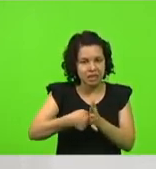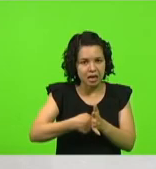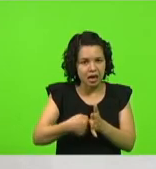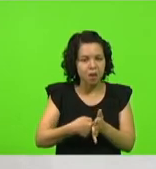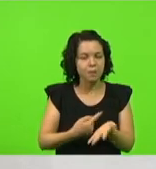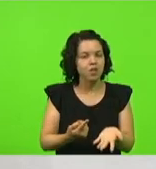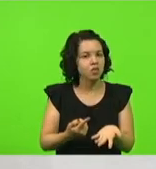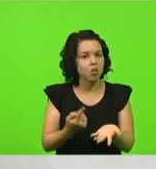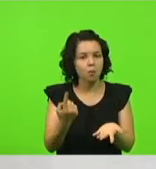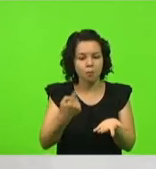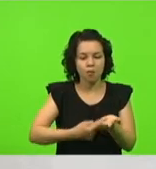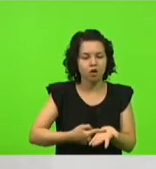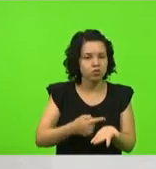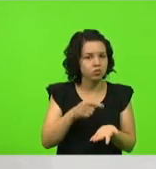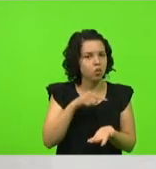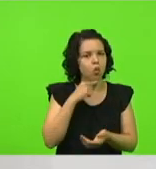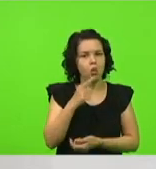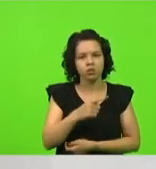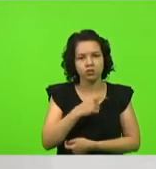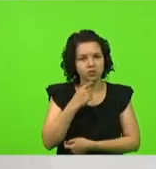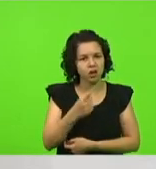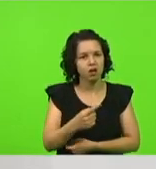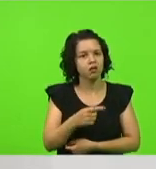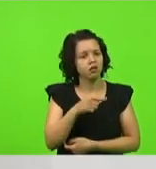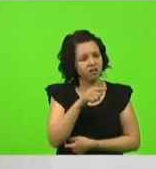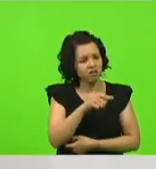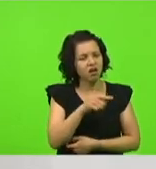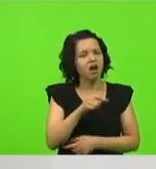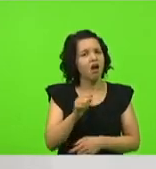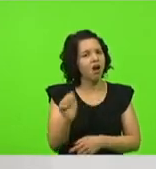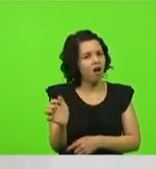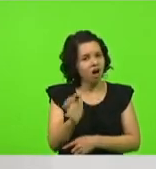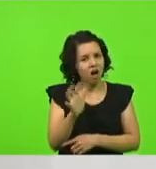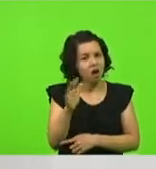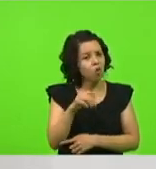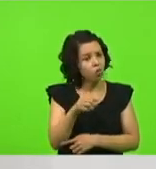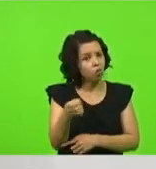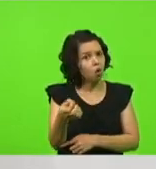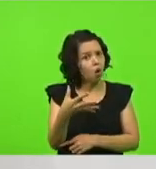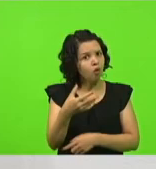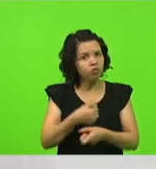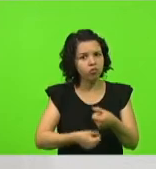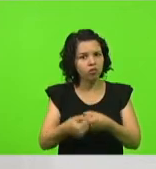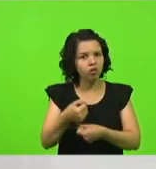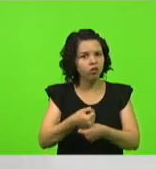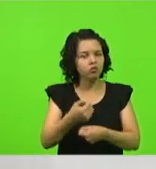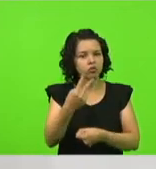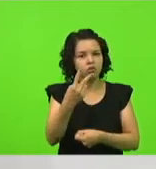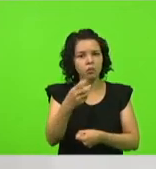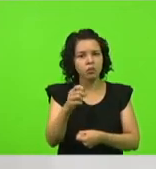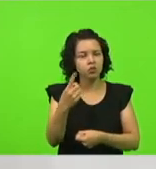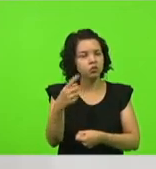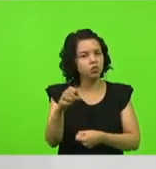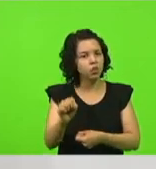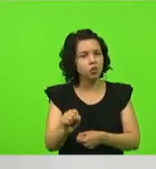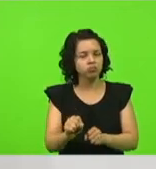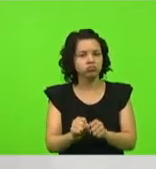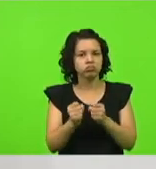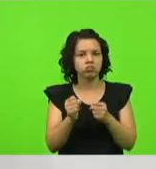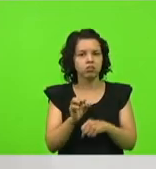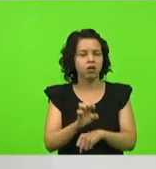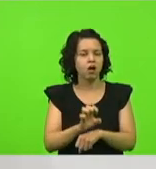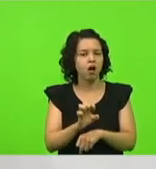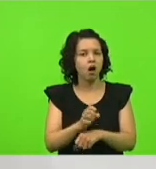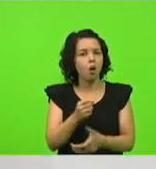sejam marcados. Equipamentos caros, novos, os equipamentos são de 2018. Eles quebraram e o Estado não tinha um contrato